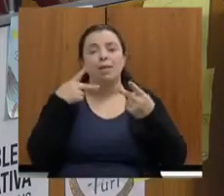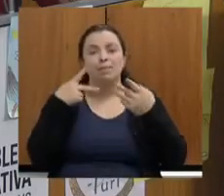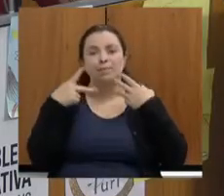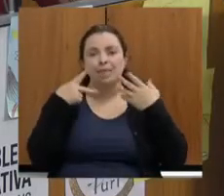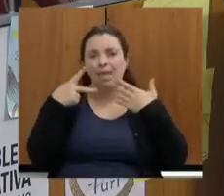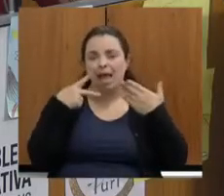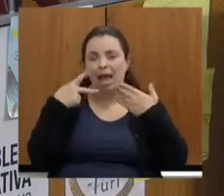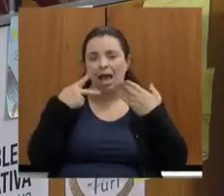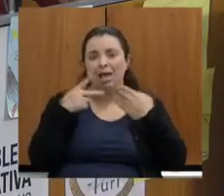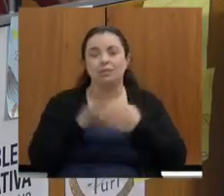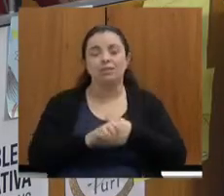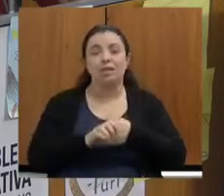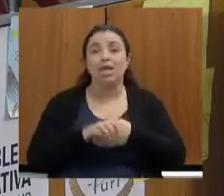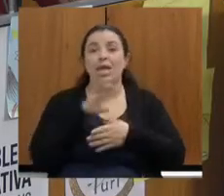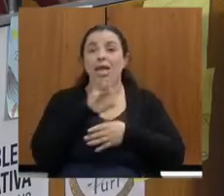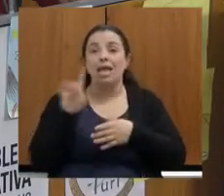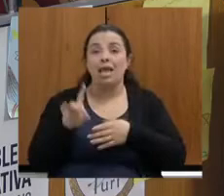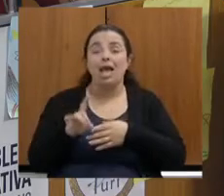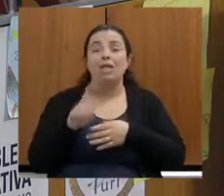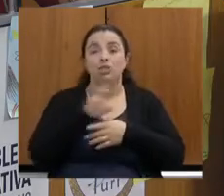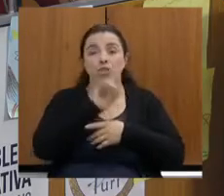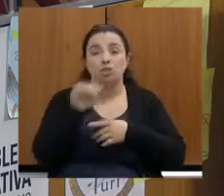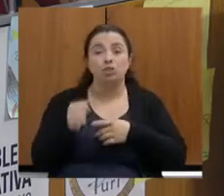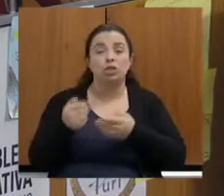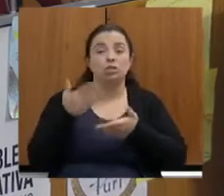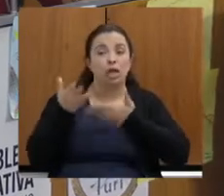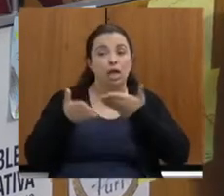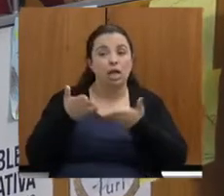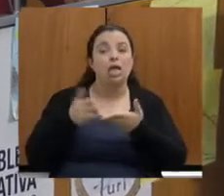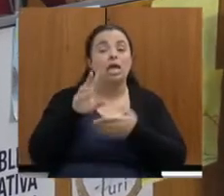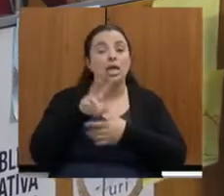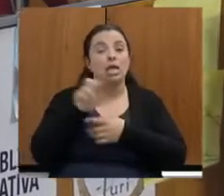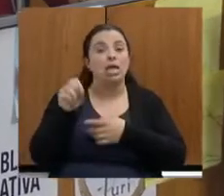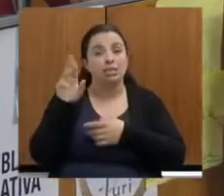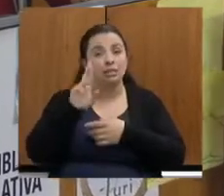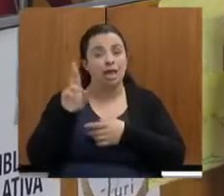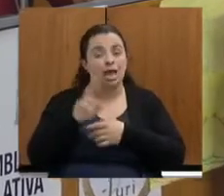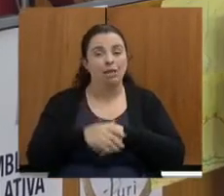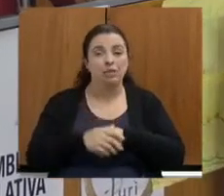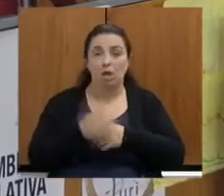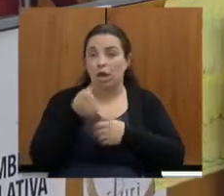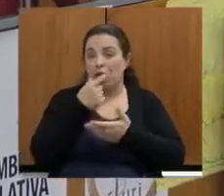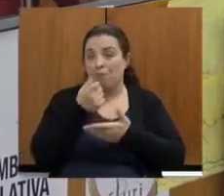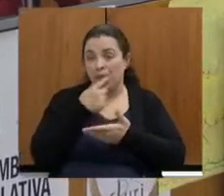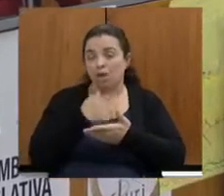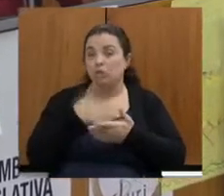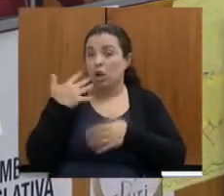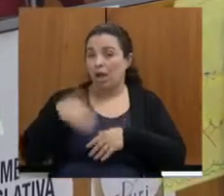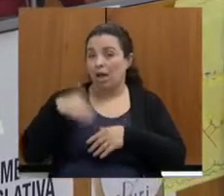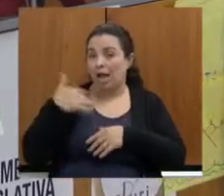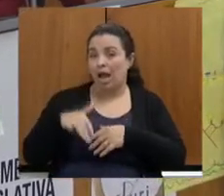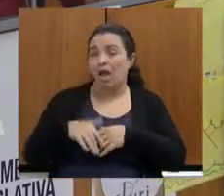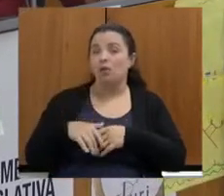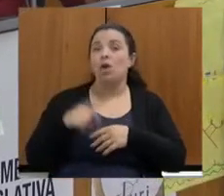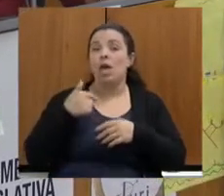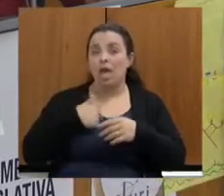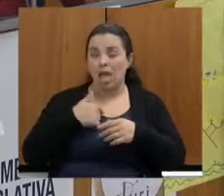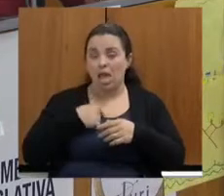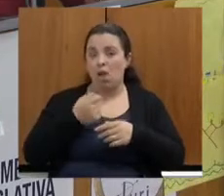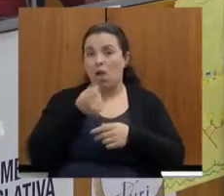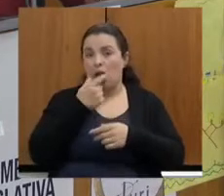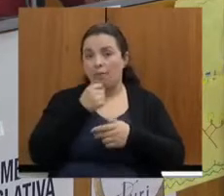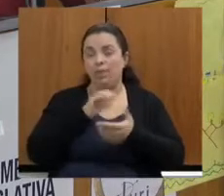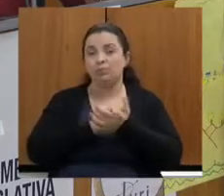consulta r$ 500 os remédios são caros eu no remédio para ansiedade ele um remédio para depressão e para ansiedade